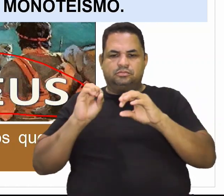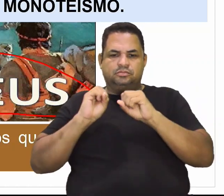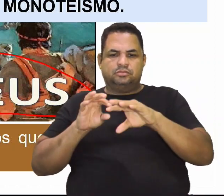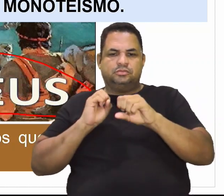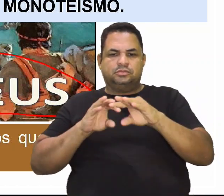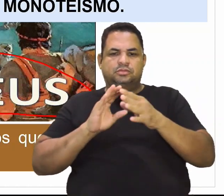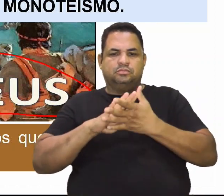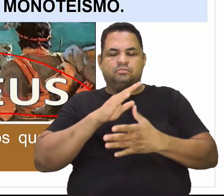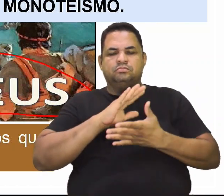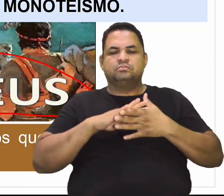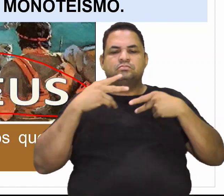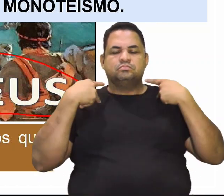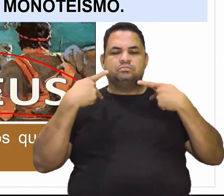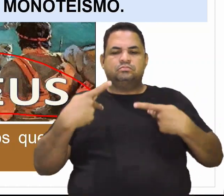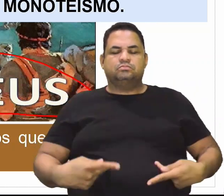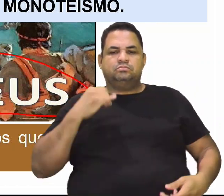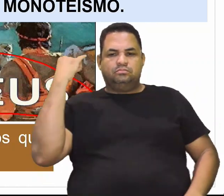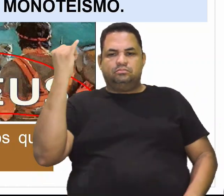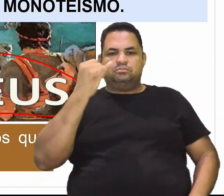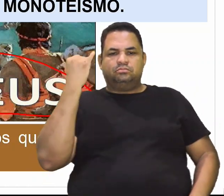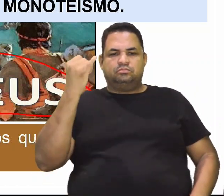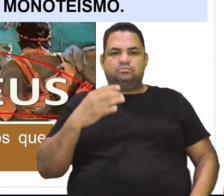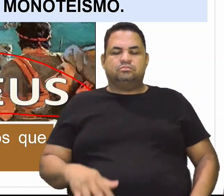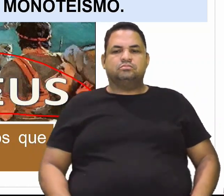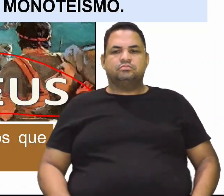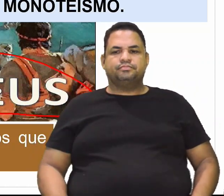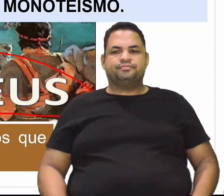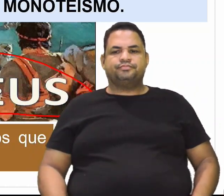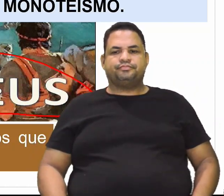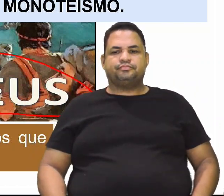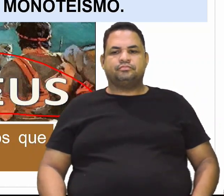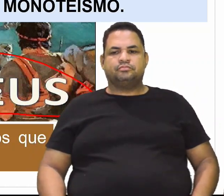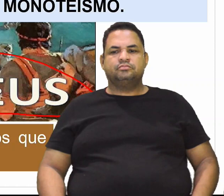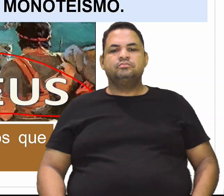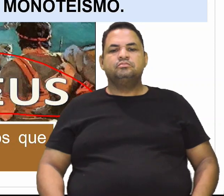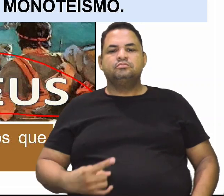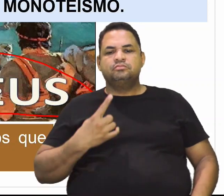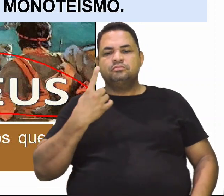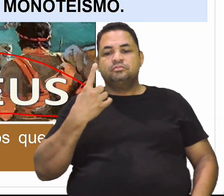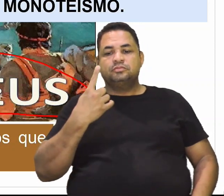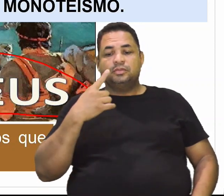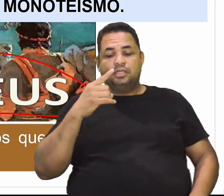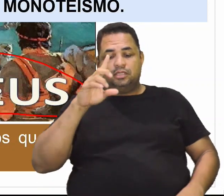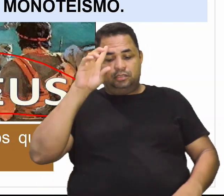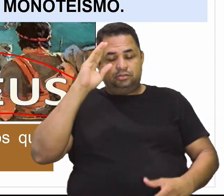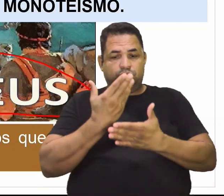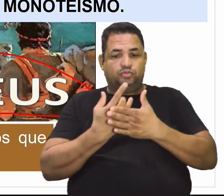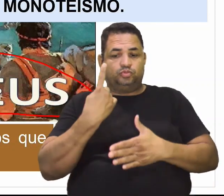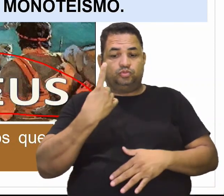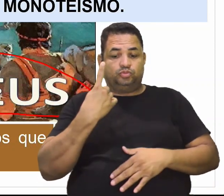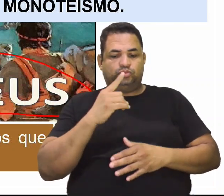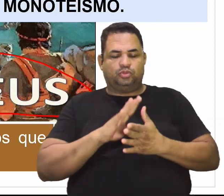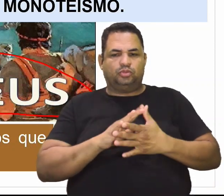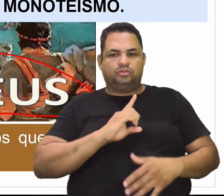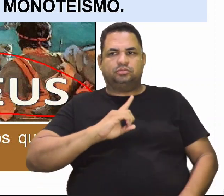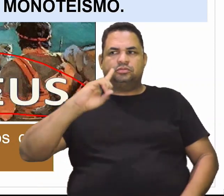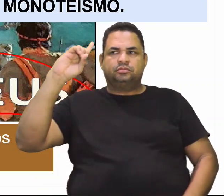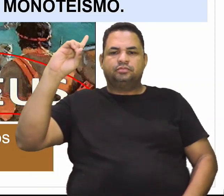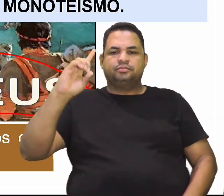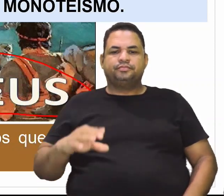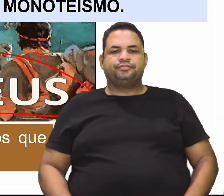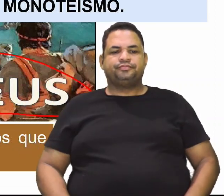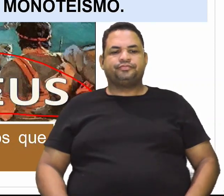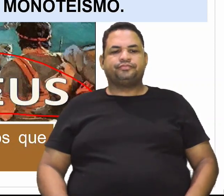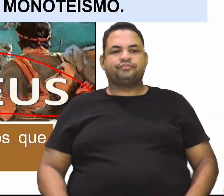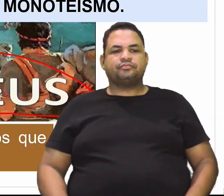importante herança, o monoteísmo, ou seja, acreditar em um só Deus. Os 12 filhos de Jacó dão origem